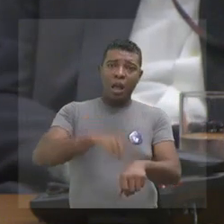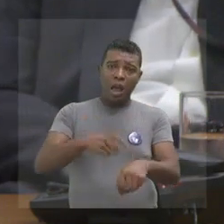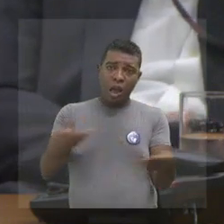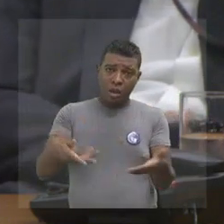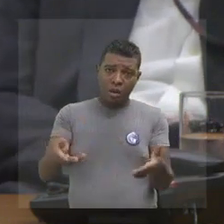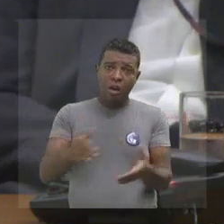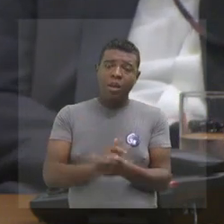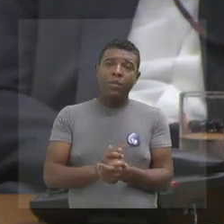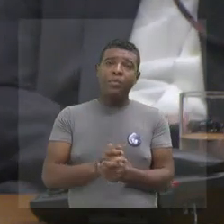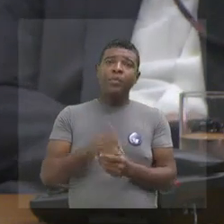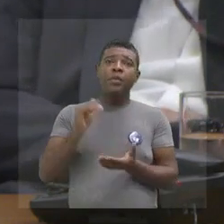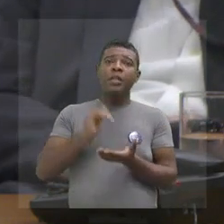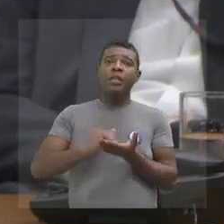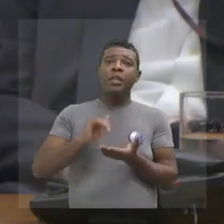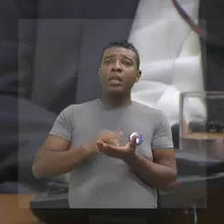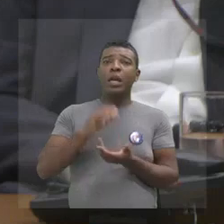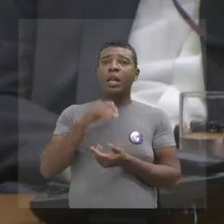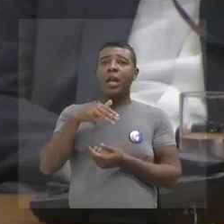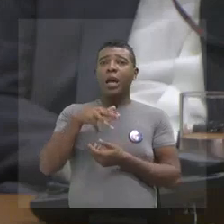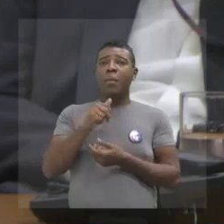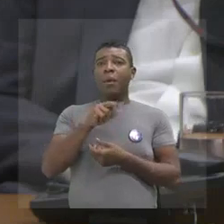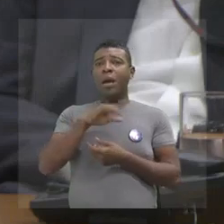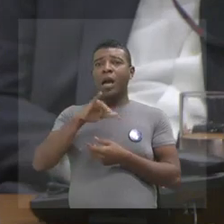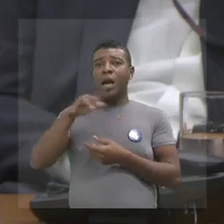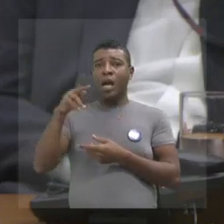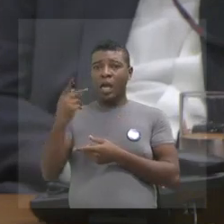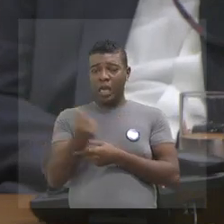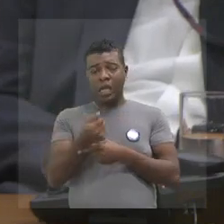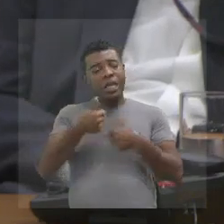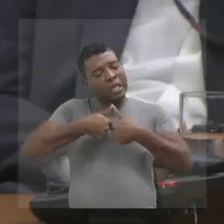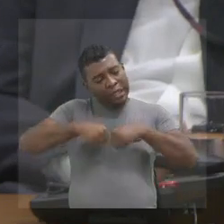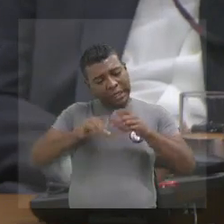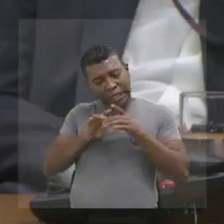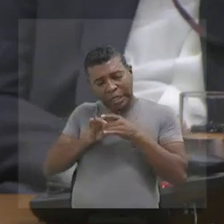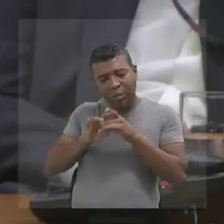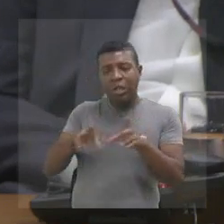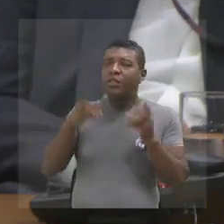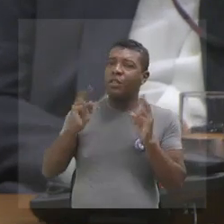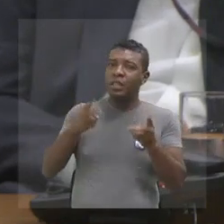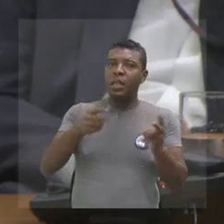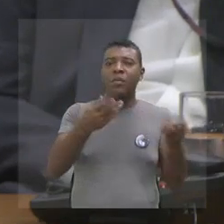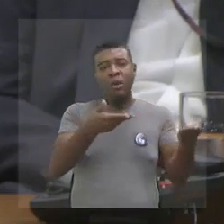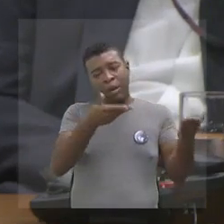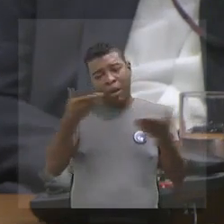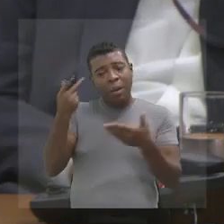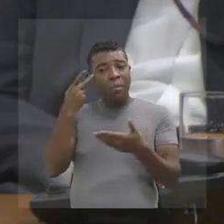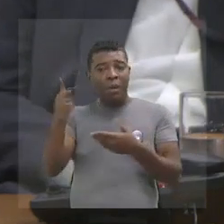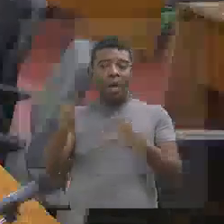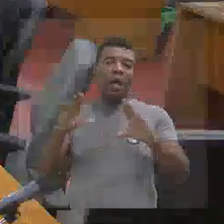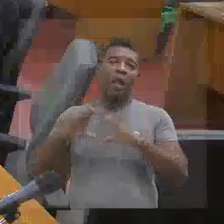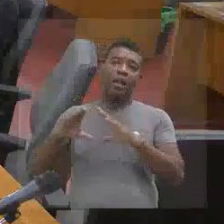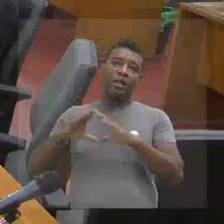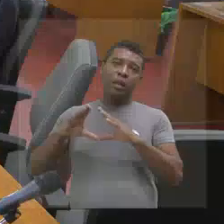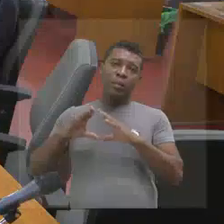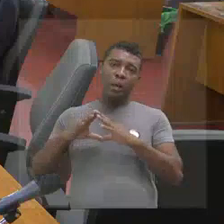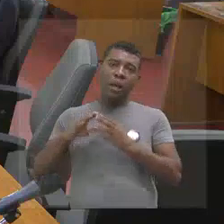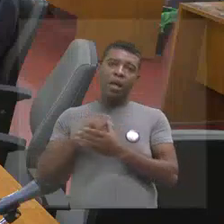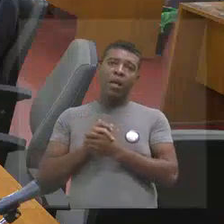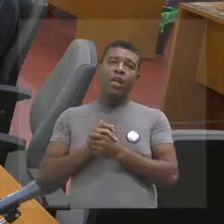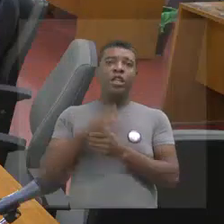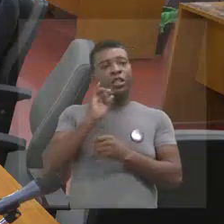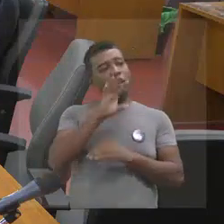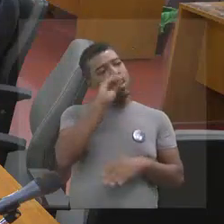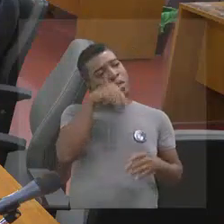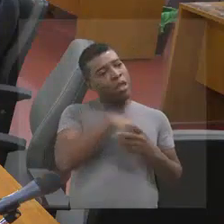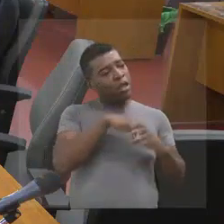Marília e toda sua equipe Sempre disponível a Assembleia Legislativa não somente na comissão